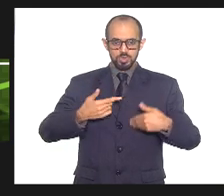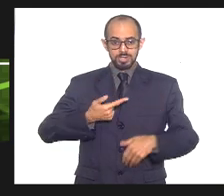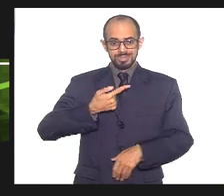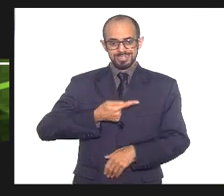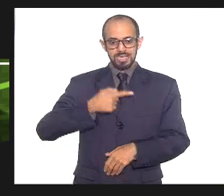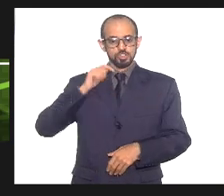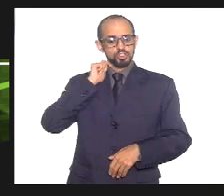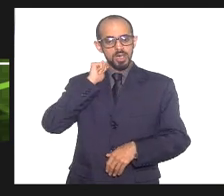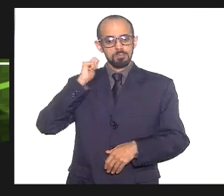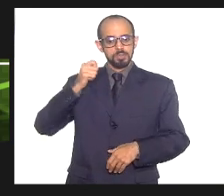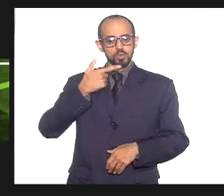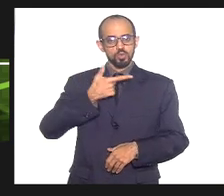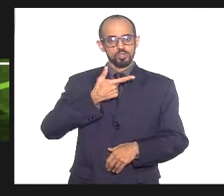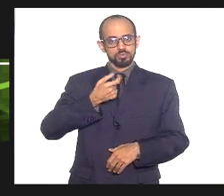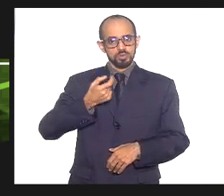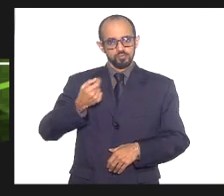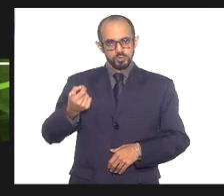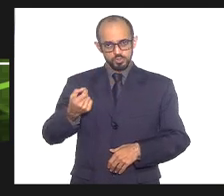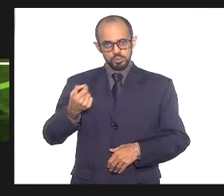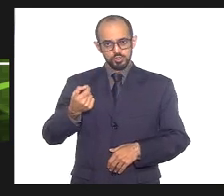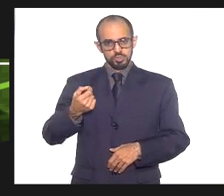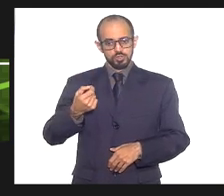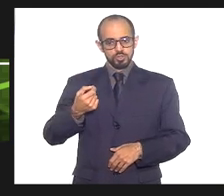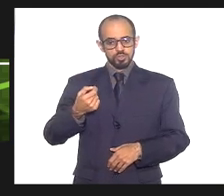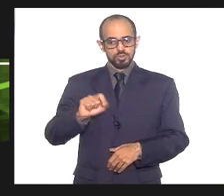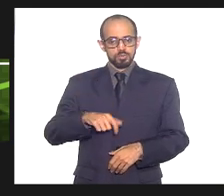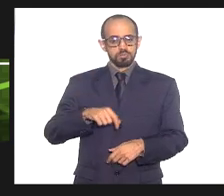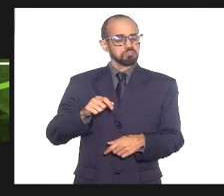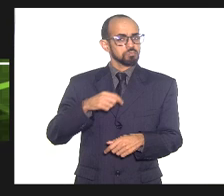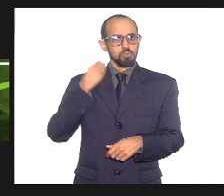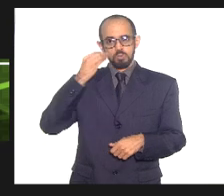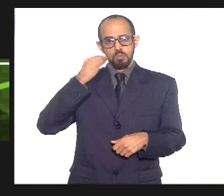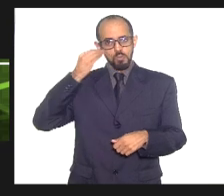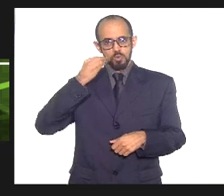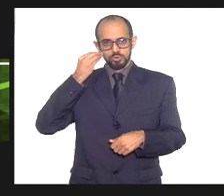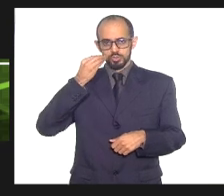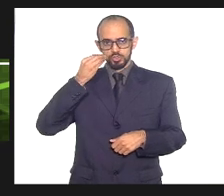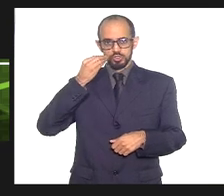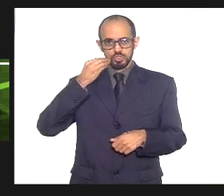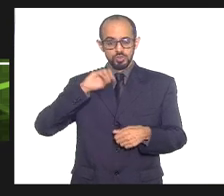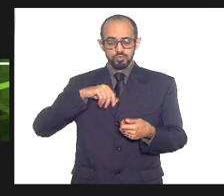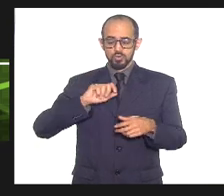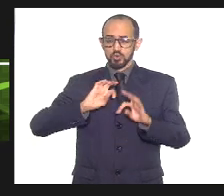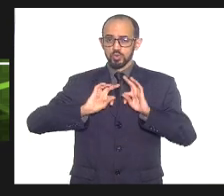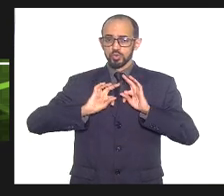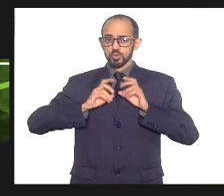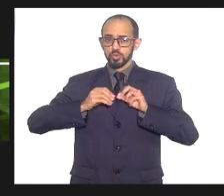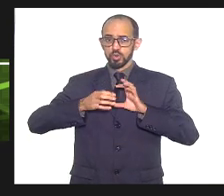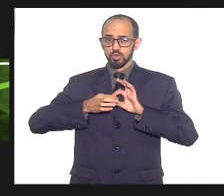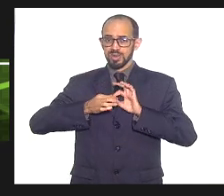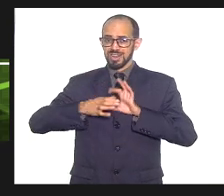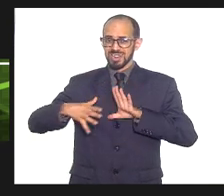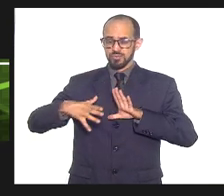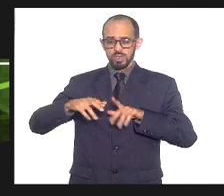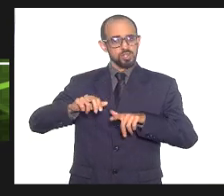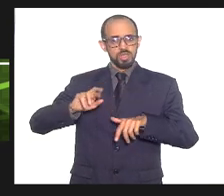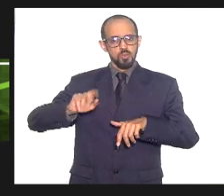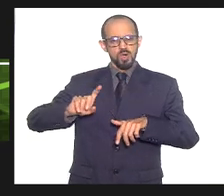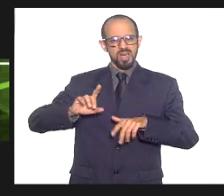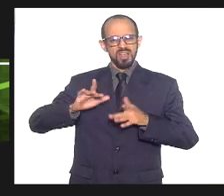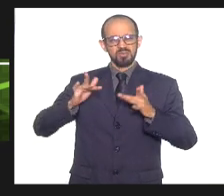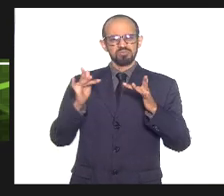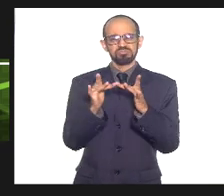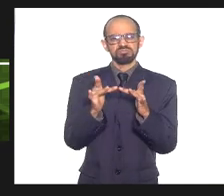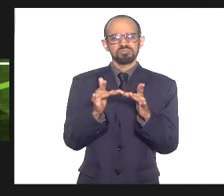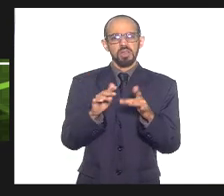7 de abril de 2020, por motivo totalmente independente da crise sanitária global que